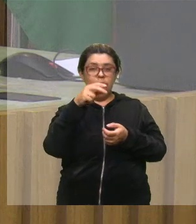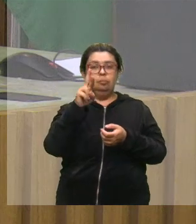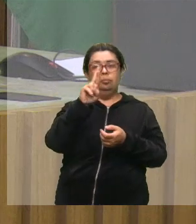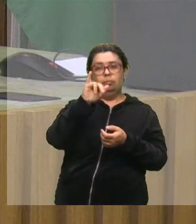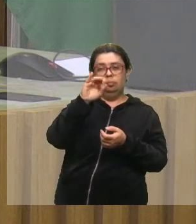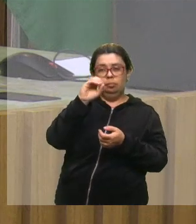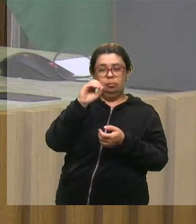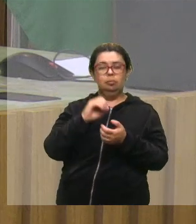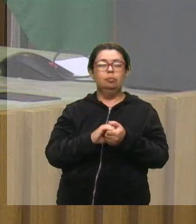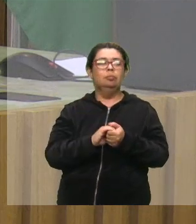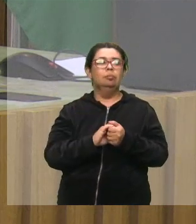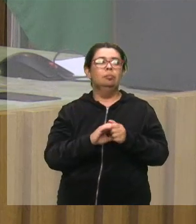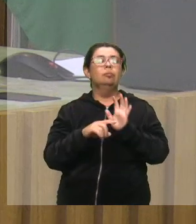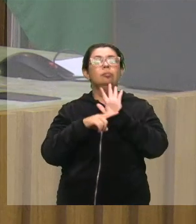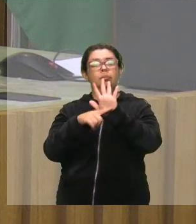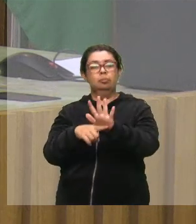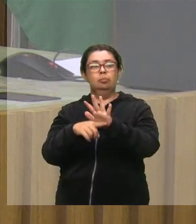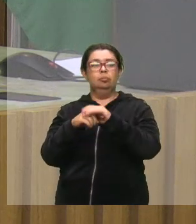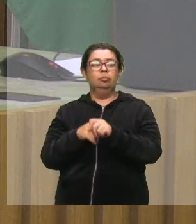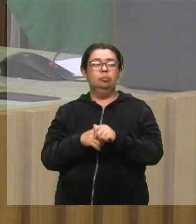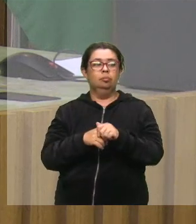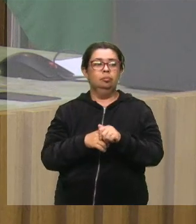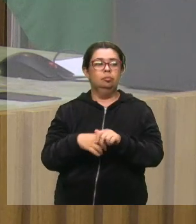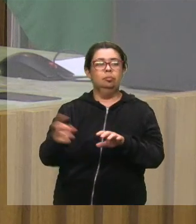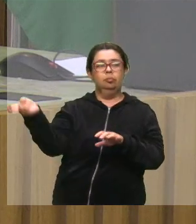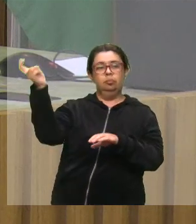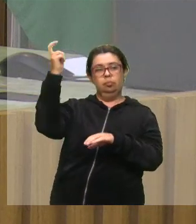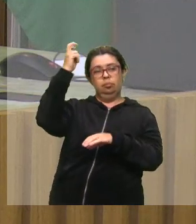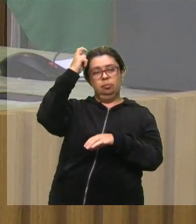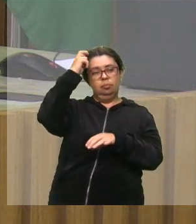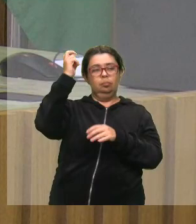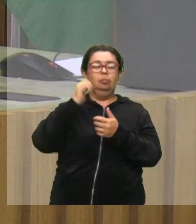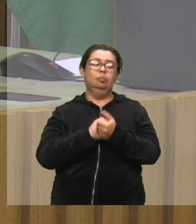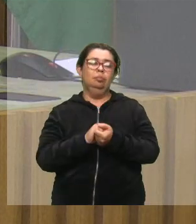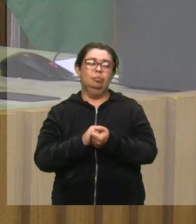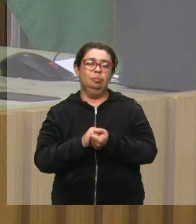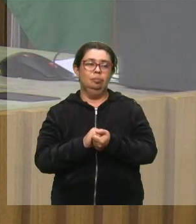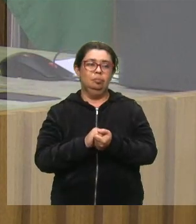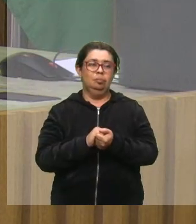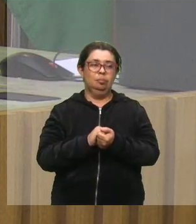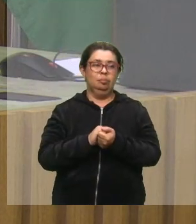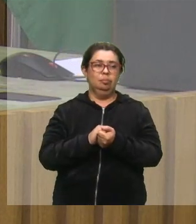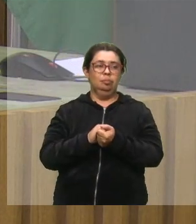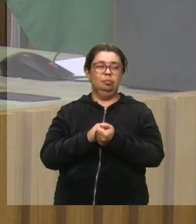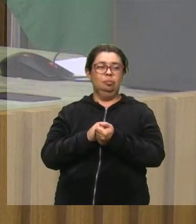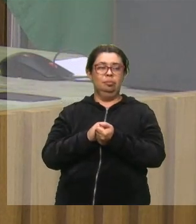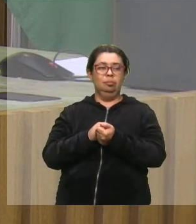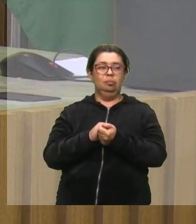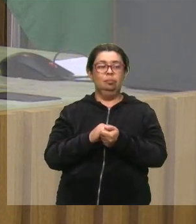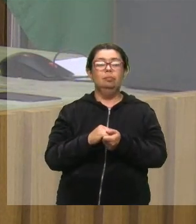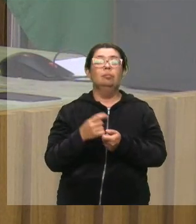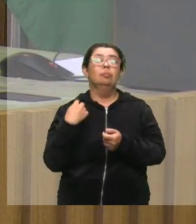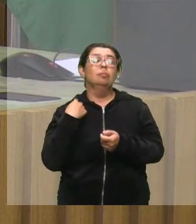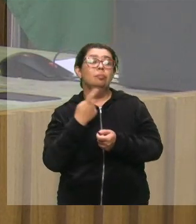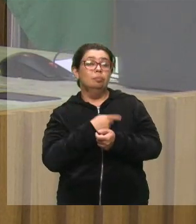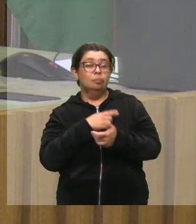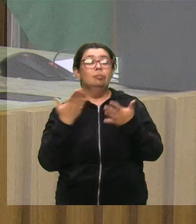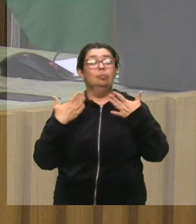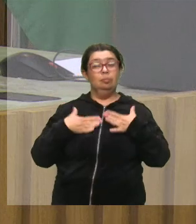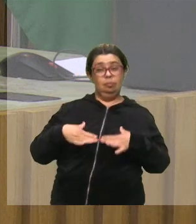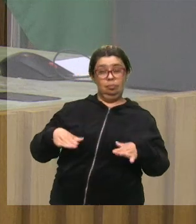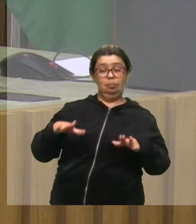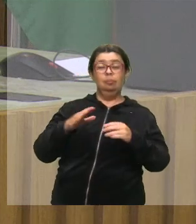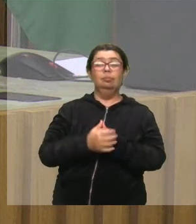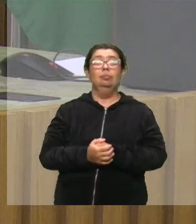dão assistência para nós, tanto na área da cultura, na área do lazer, para distrair. Só que eu acredito